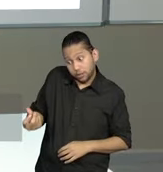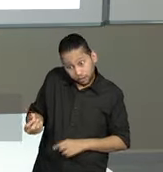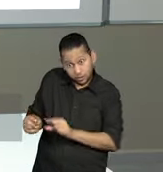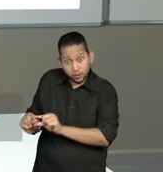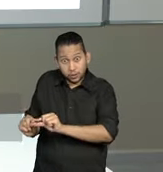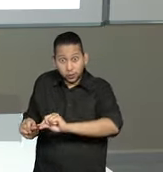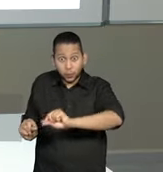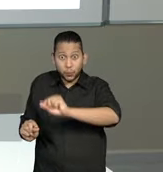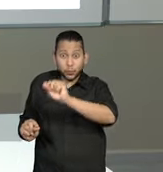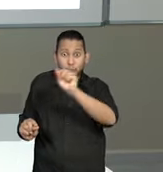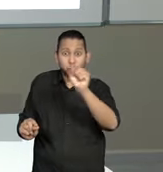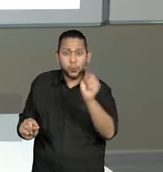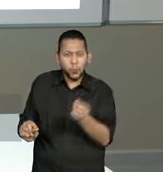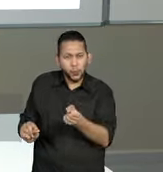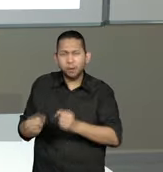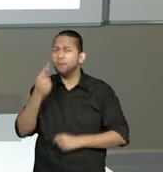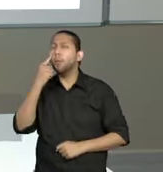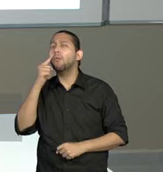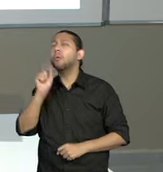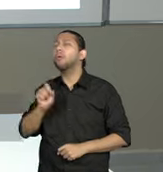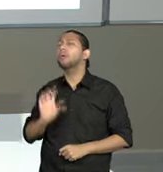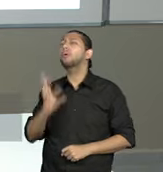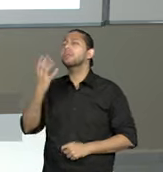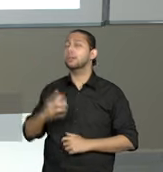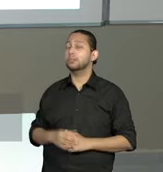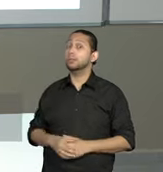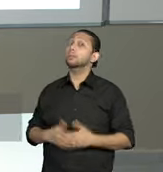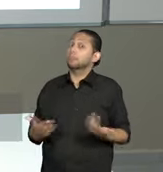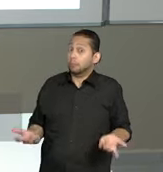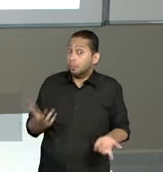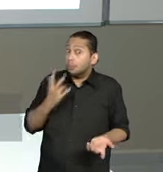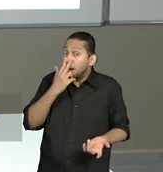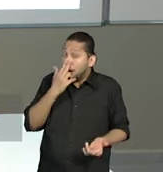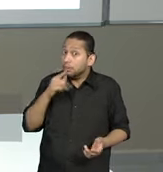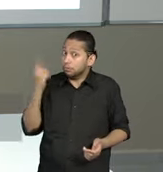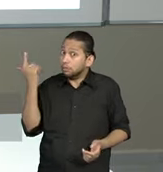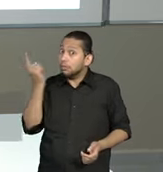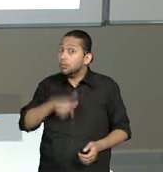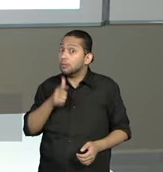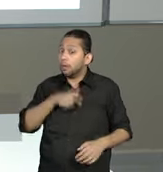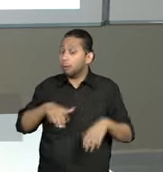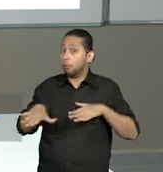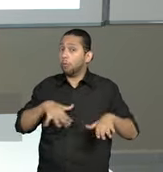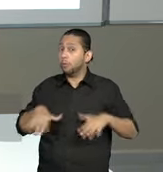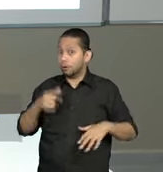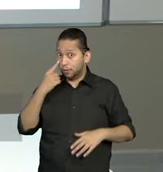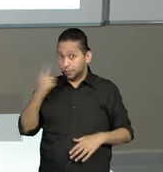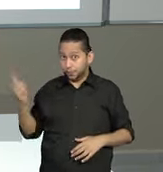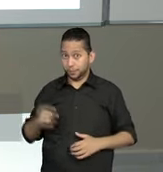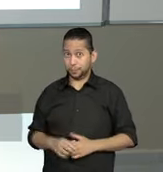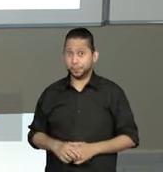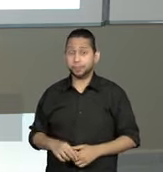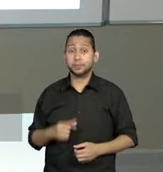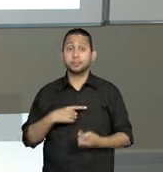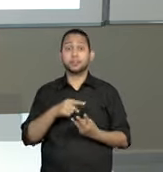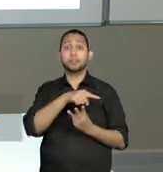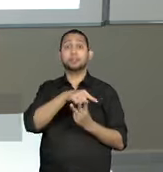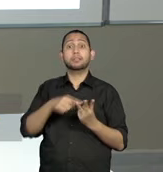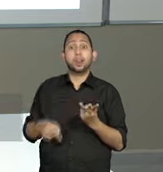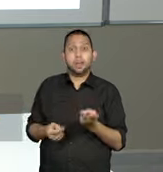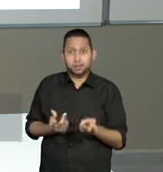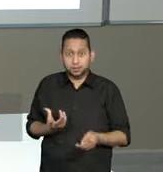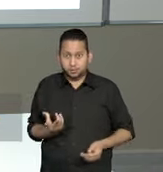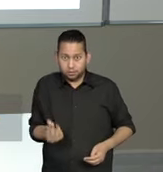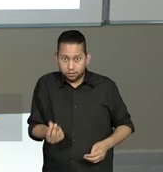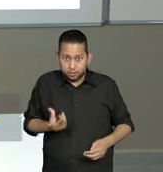máquina, ela é capaz de executar movimentos simples. Nós temos 3 seringas